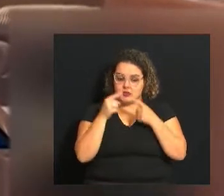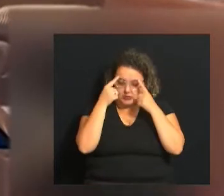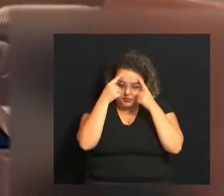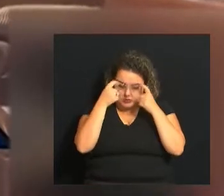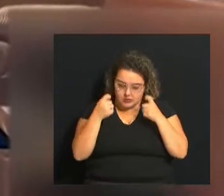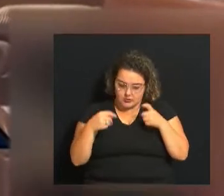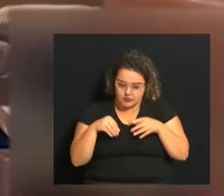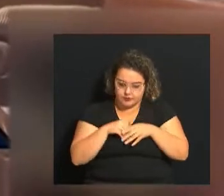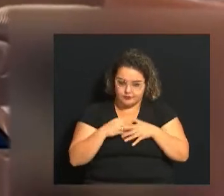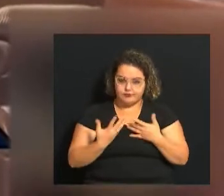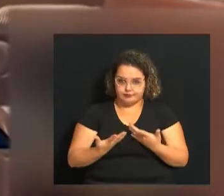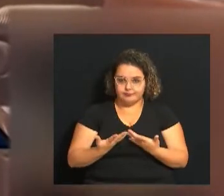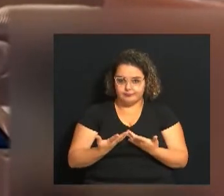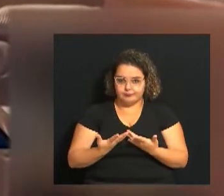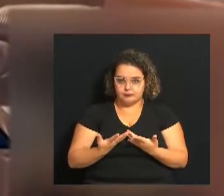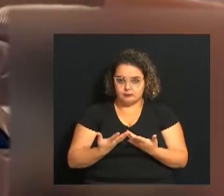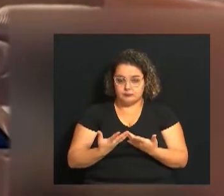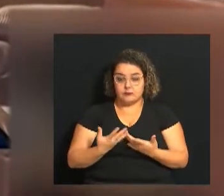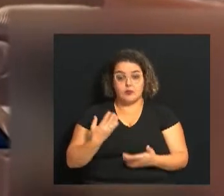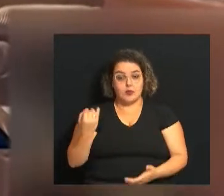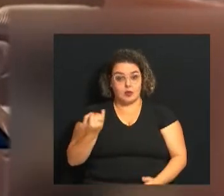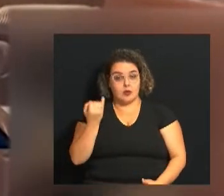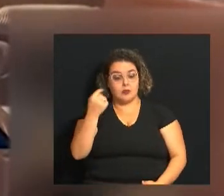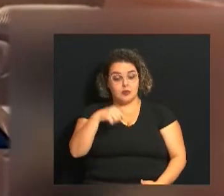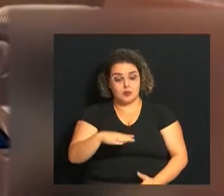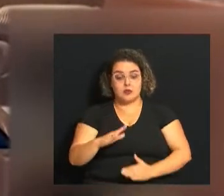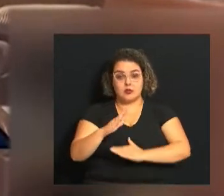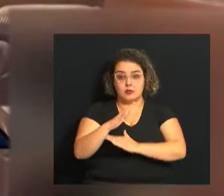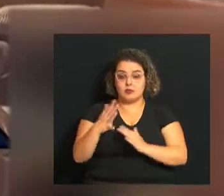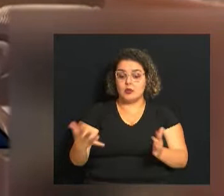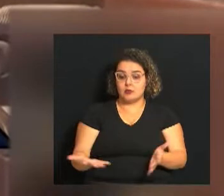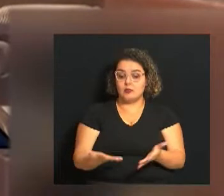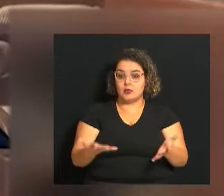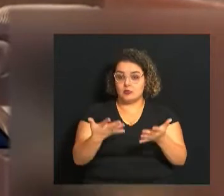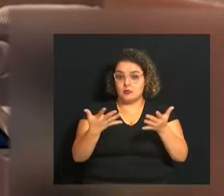Eu acho que é importante, acho que essa casa dá uma contribuição para a